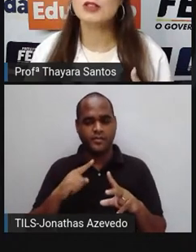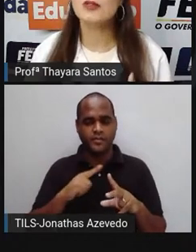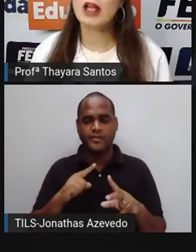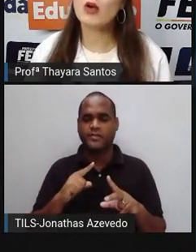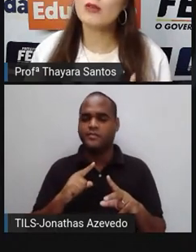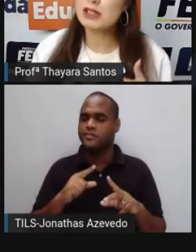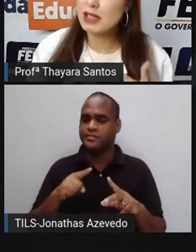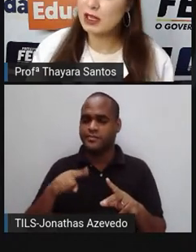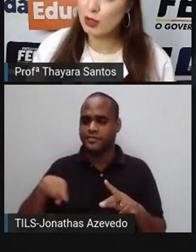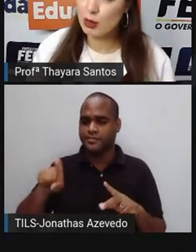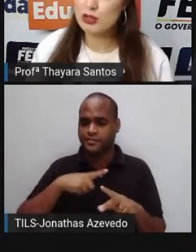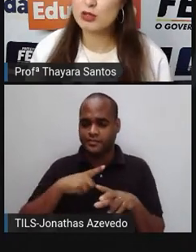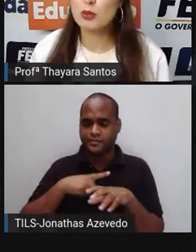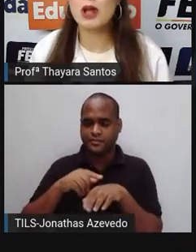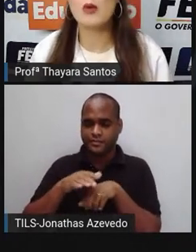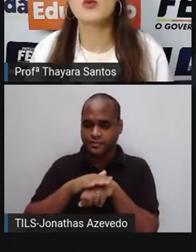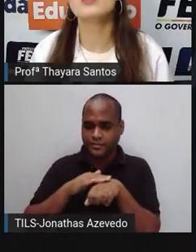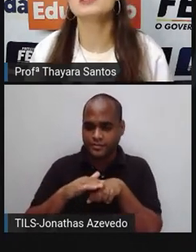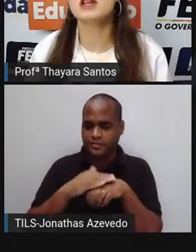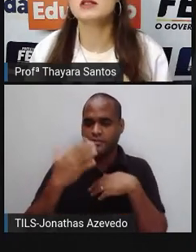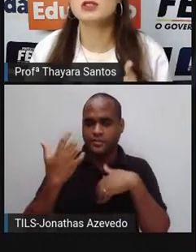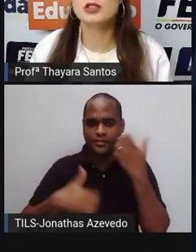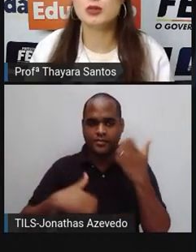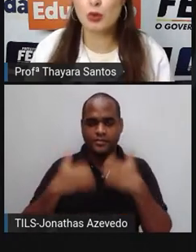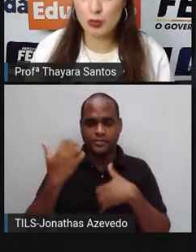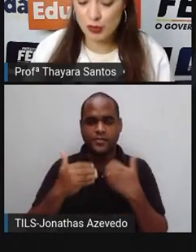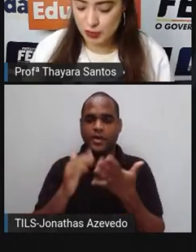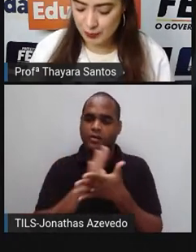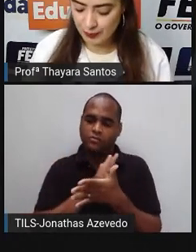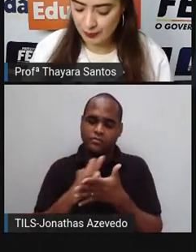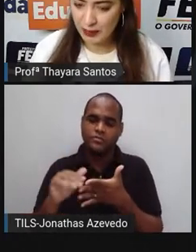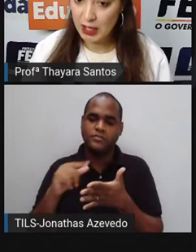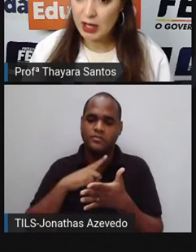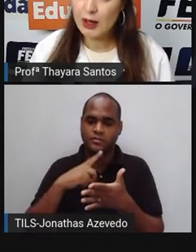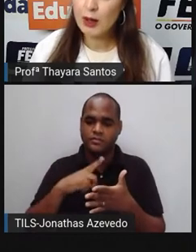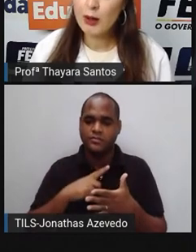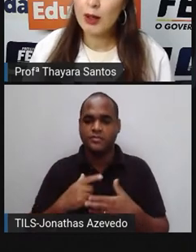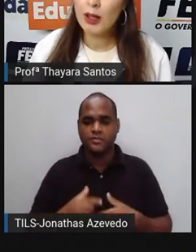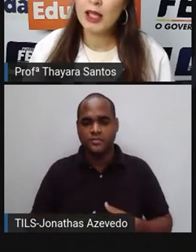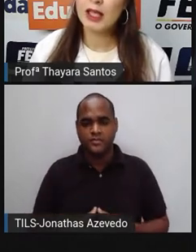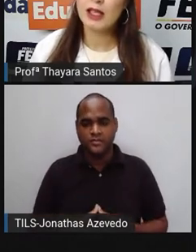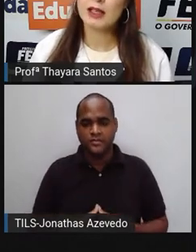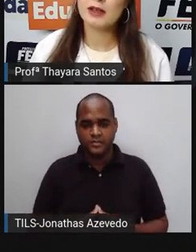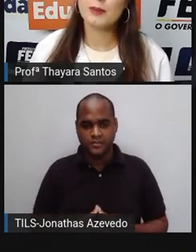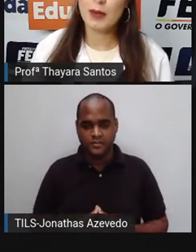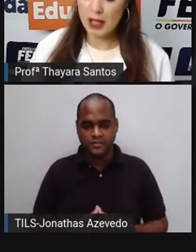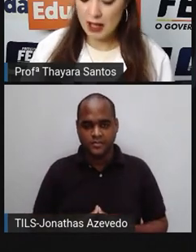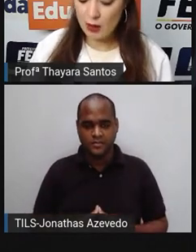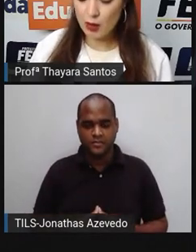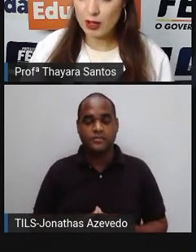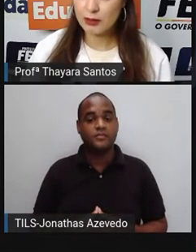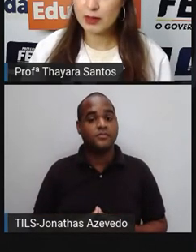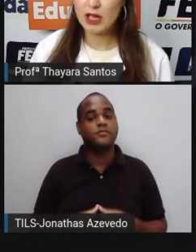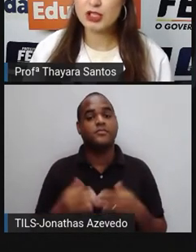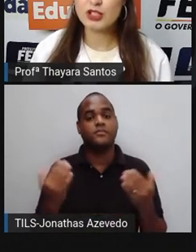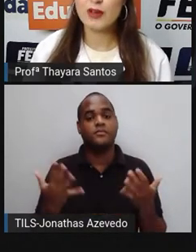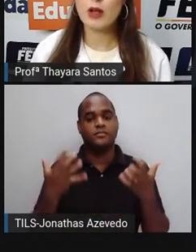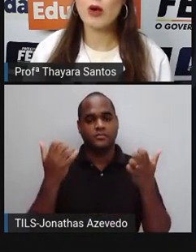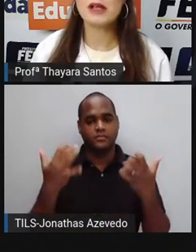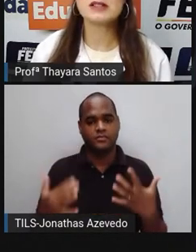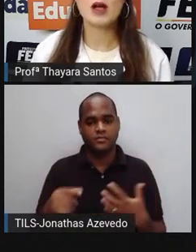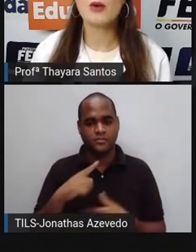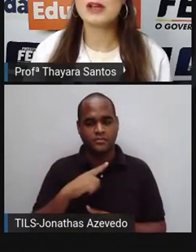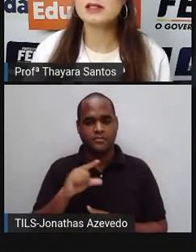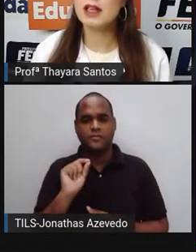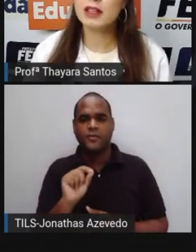já viu e a gente vai conversar aqui hoje sobre alguns desses distúrbios a e agora a